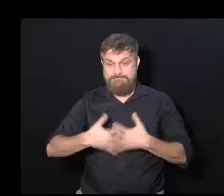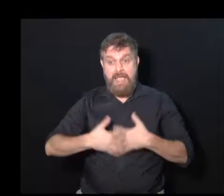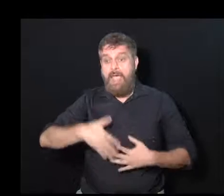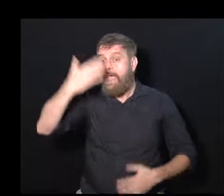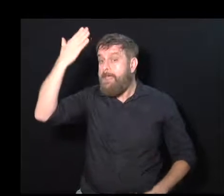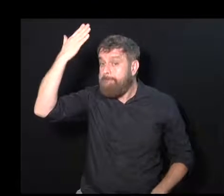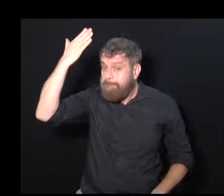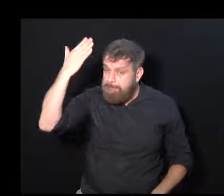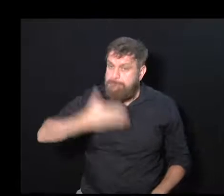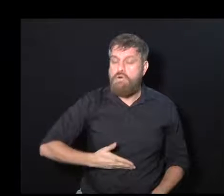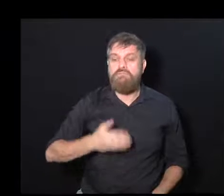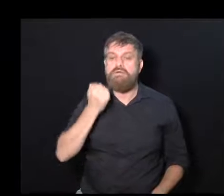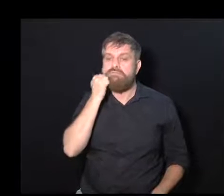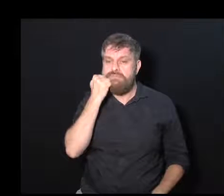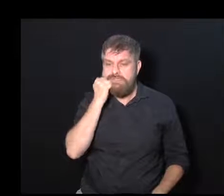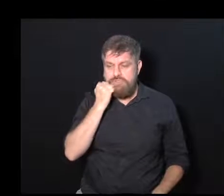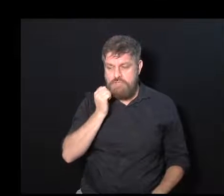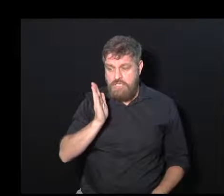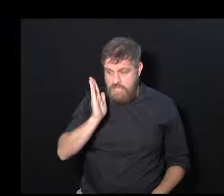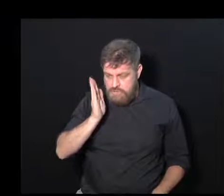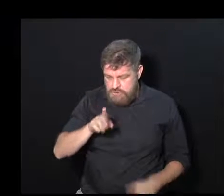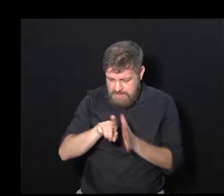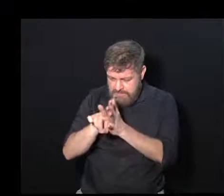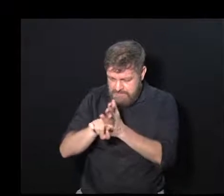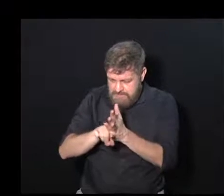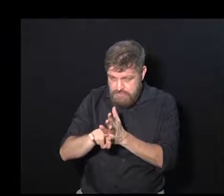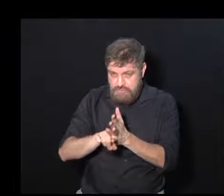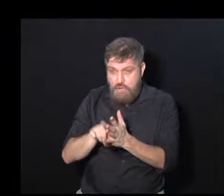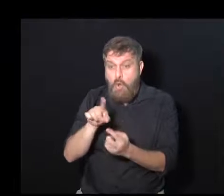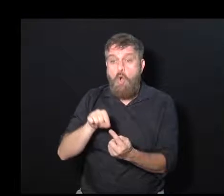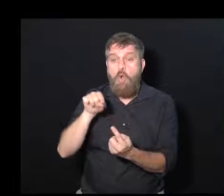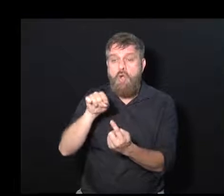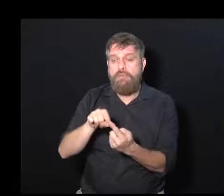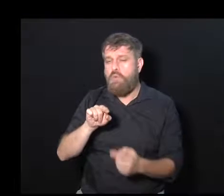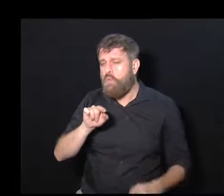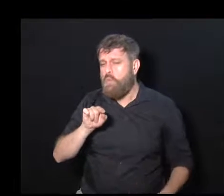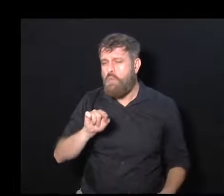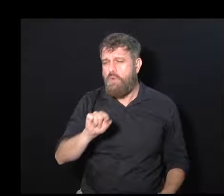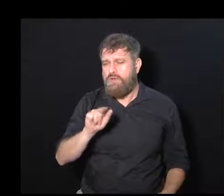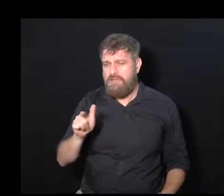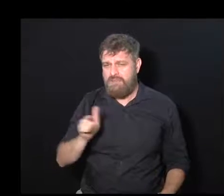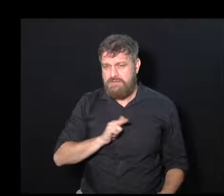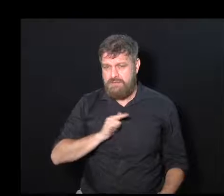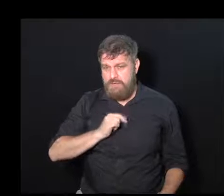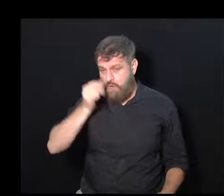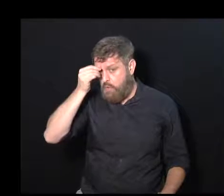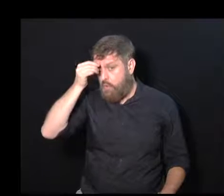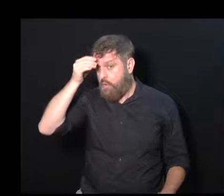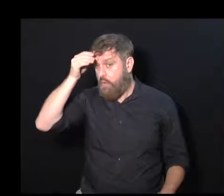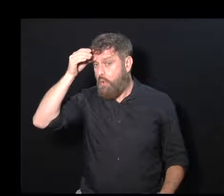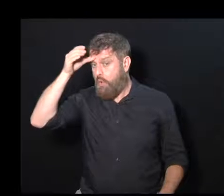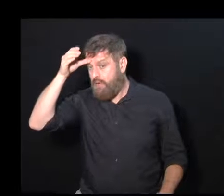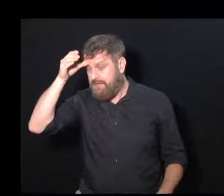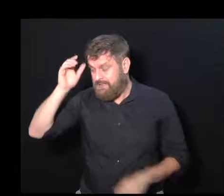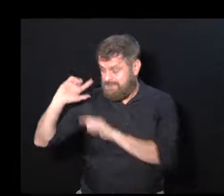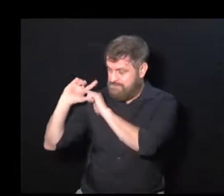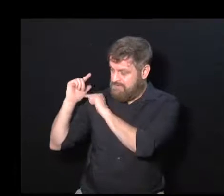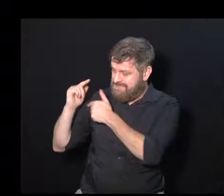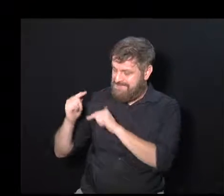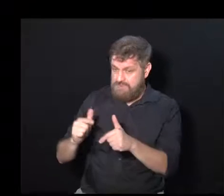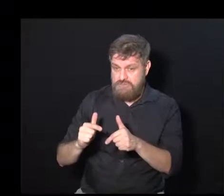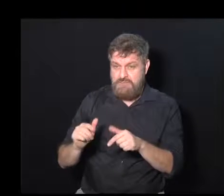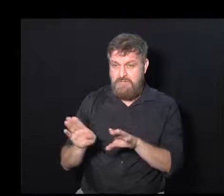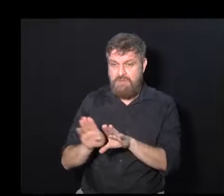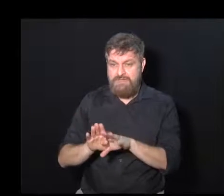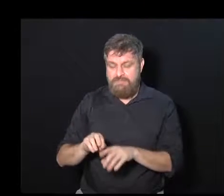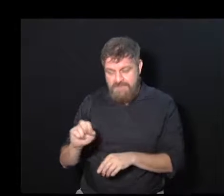comprovada cientificamente. Então, o objetivo é unir esse conhecimento tradicional e